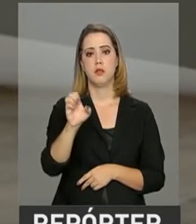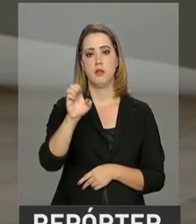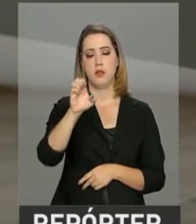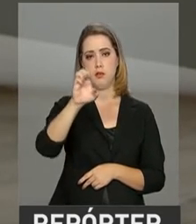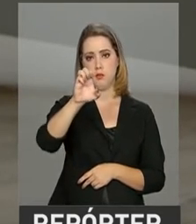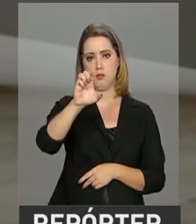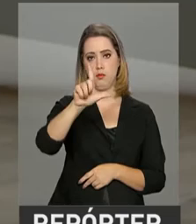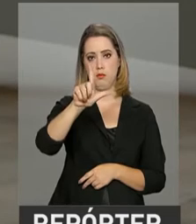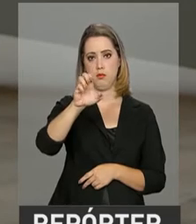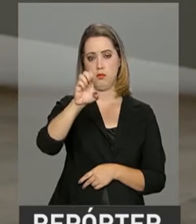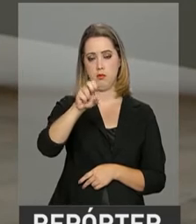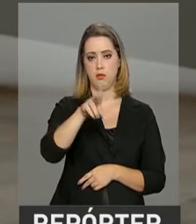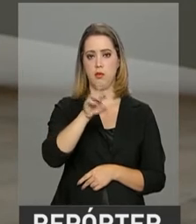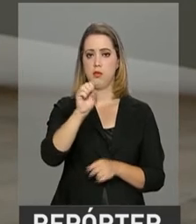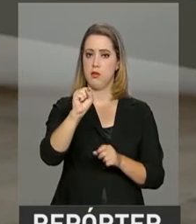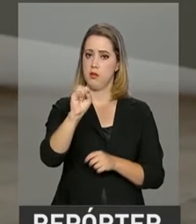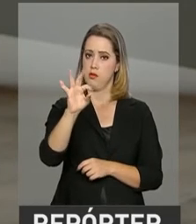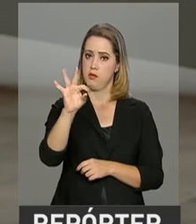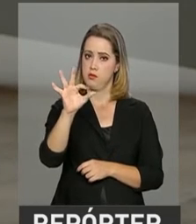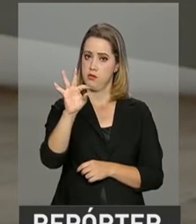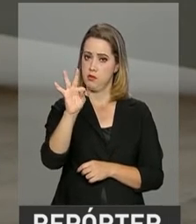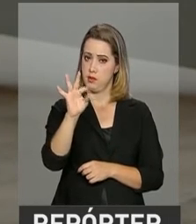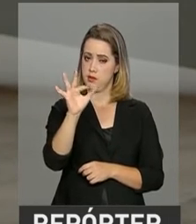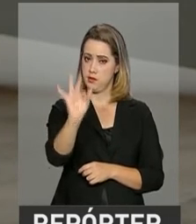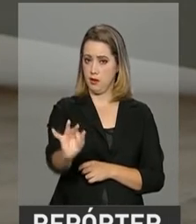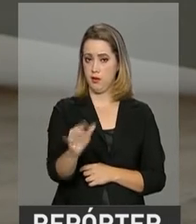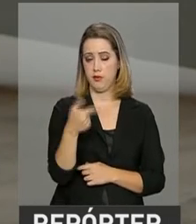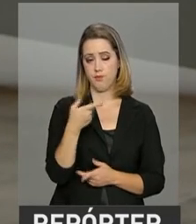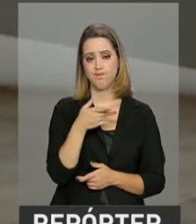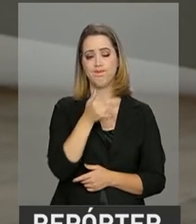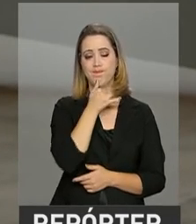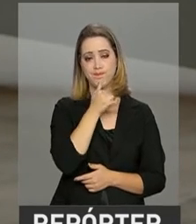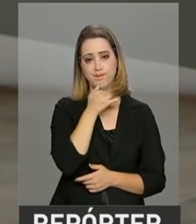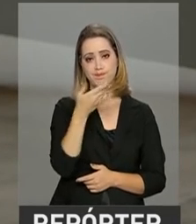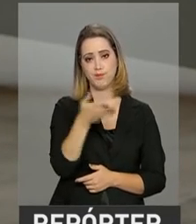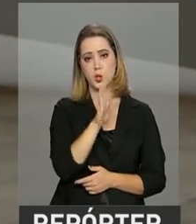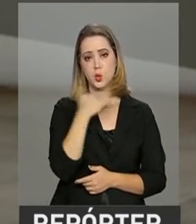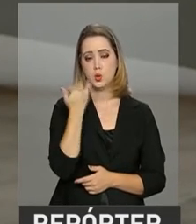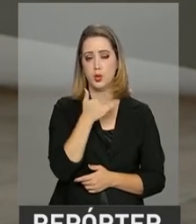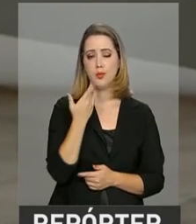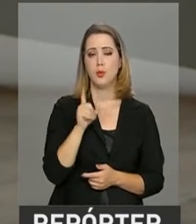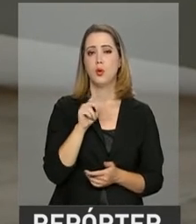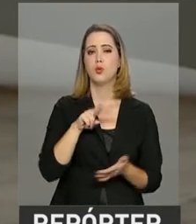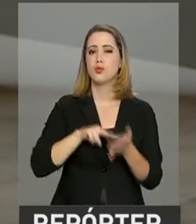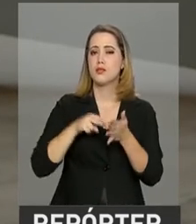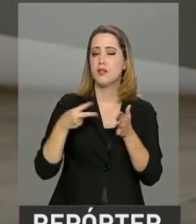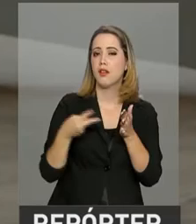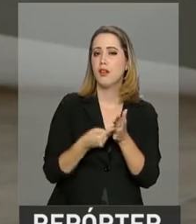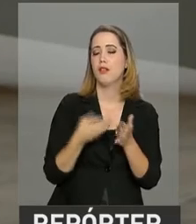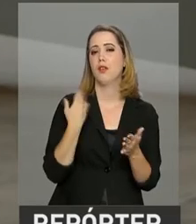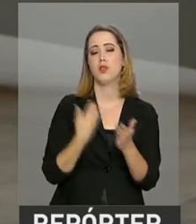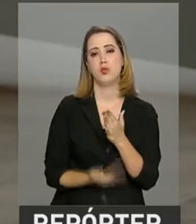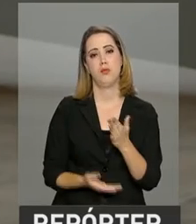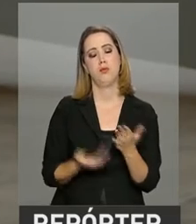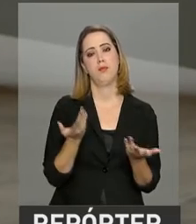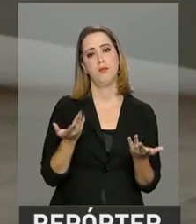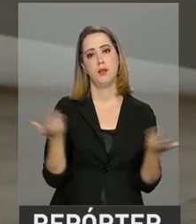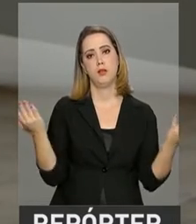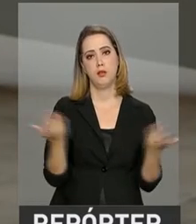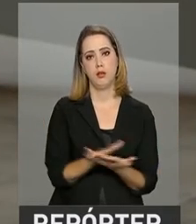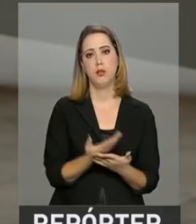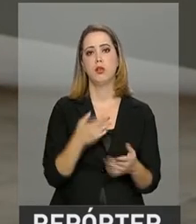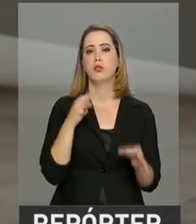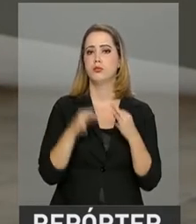Grace. Eles lamentaram a morte do ministro Teori Zavascki e discutiram o que isso significa de perda para a